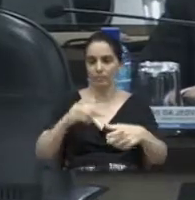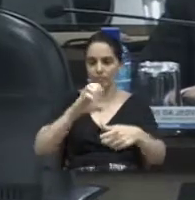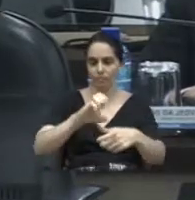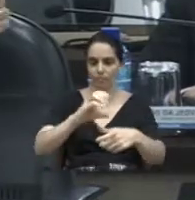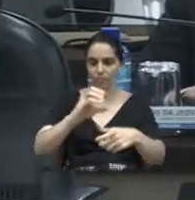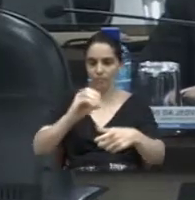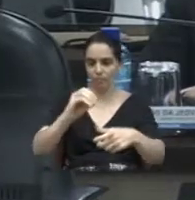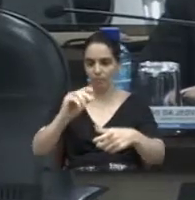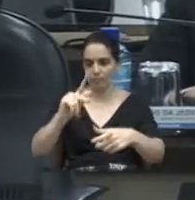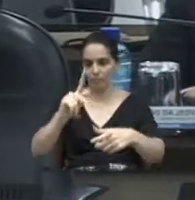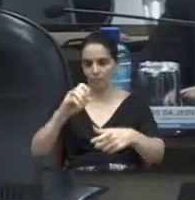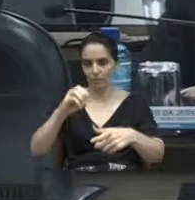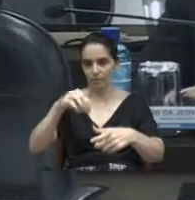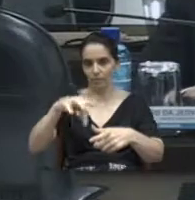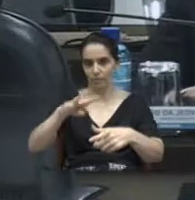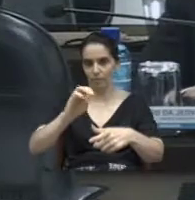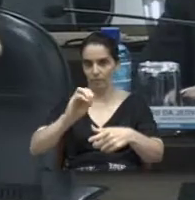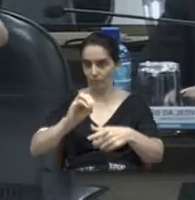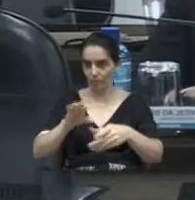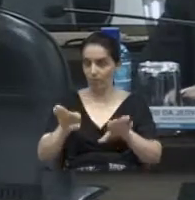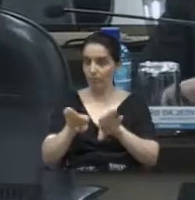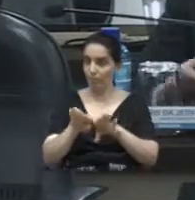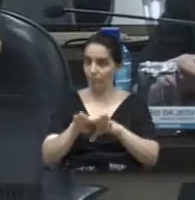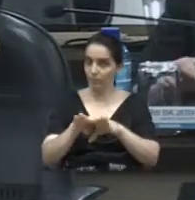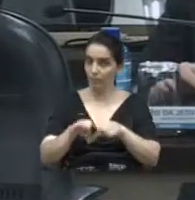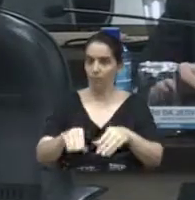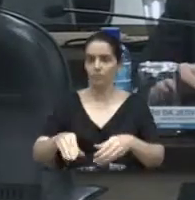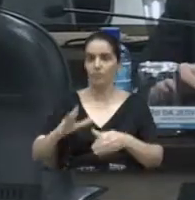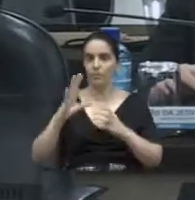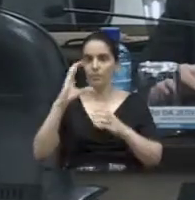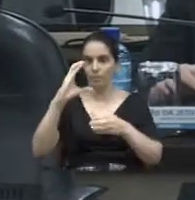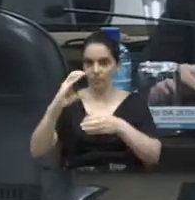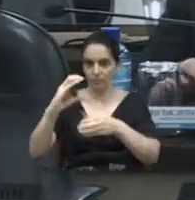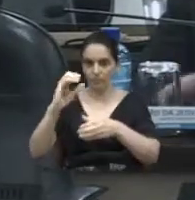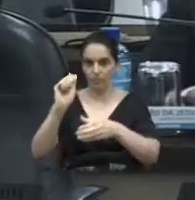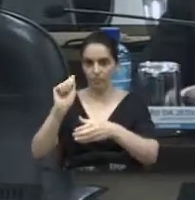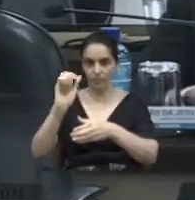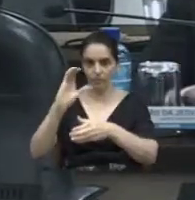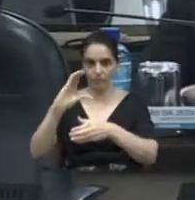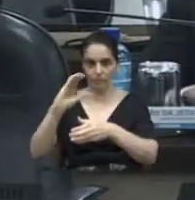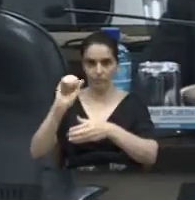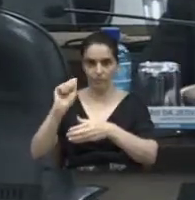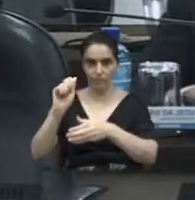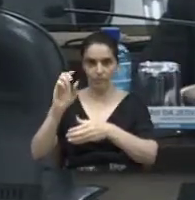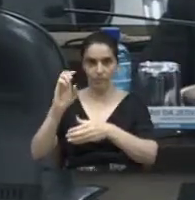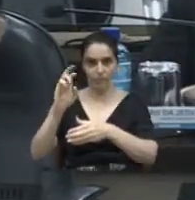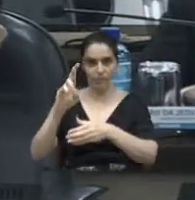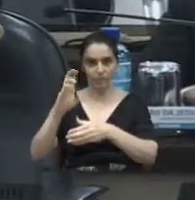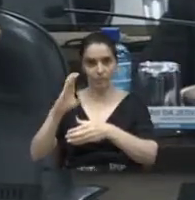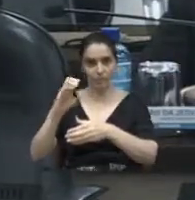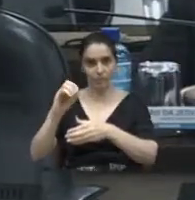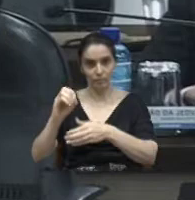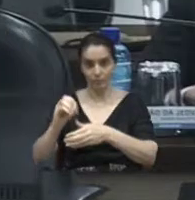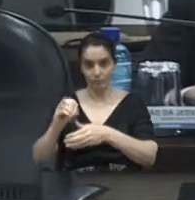Lubogo deu com relação à logística do bairro também, de ter que atravessar e de ter que buscar um outro ponto. Significa que nós temos espaço para crescimento.